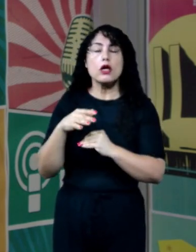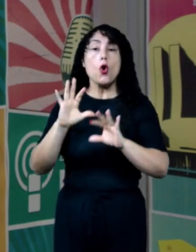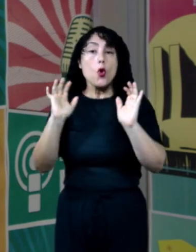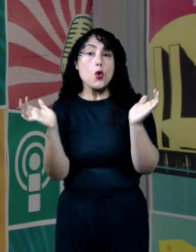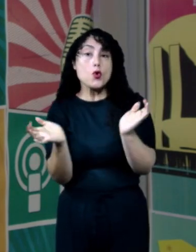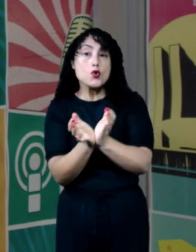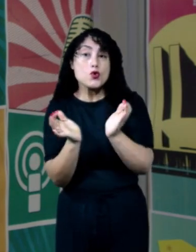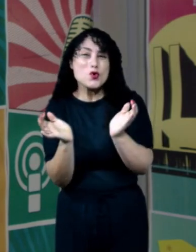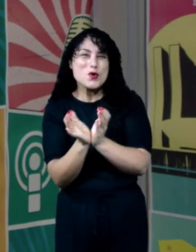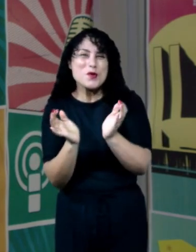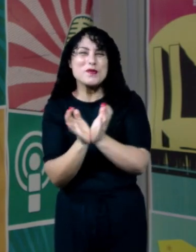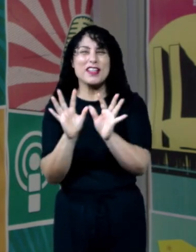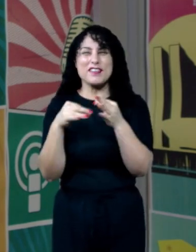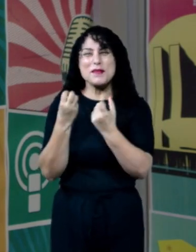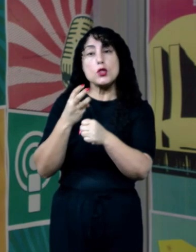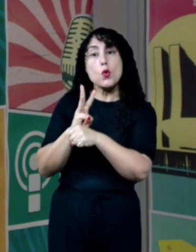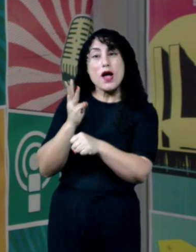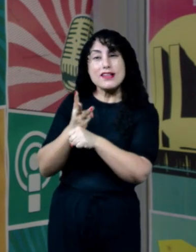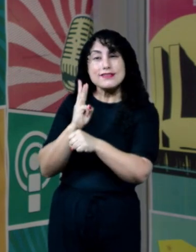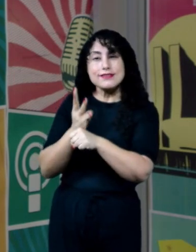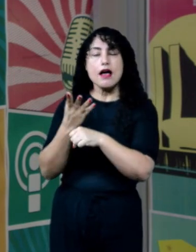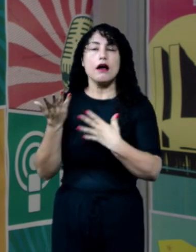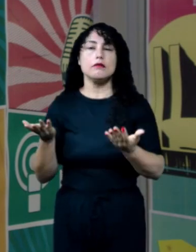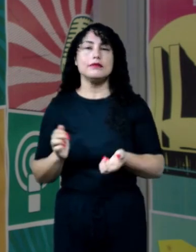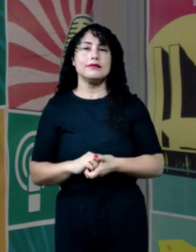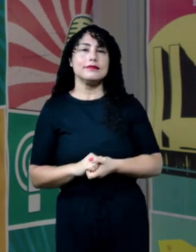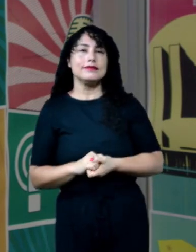família do Zap, né? E aí...